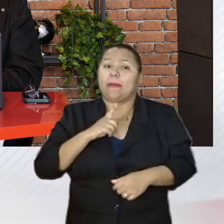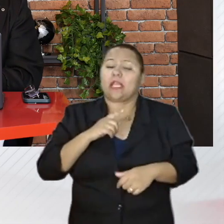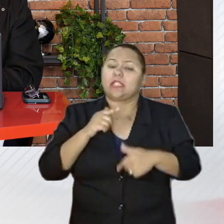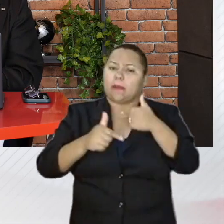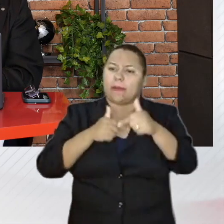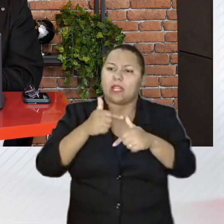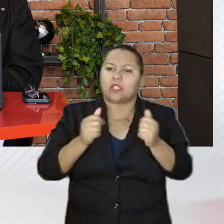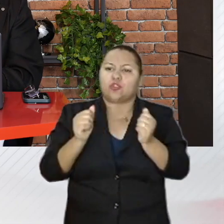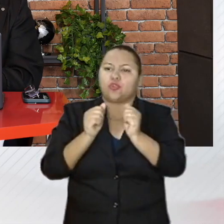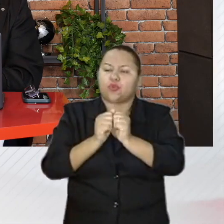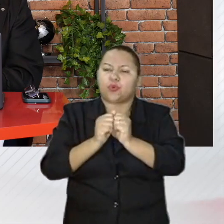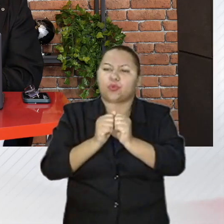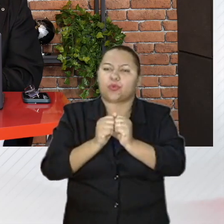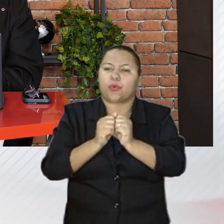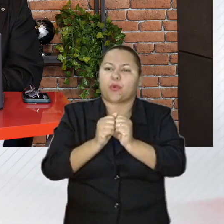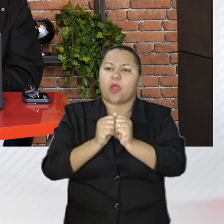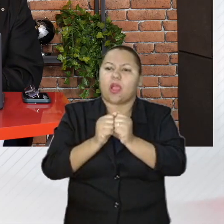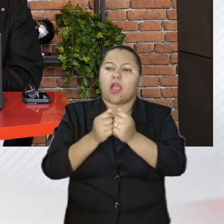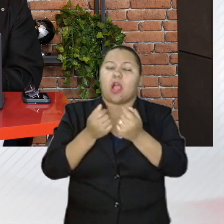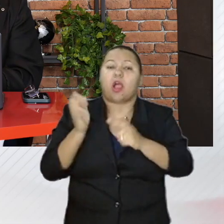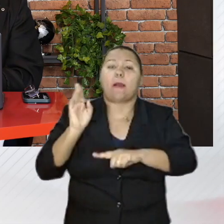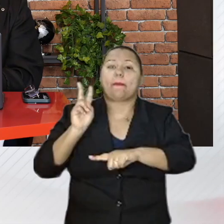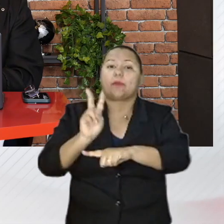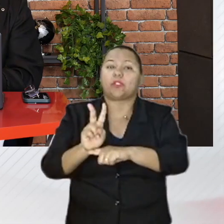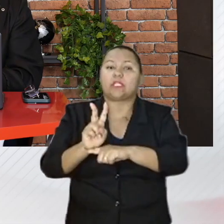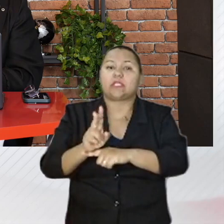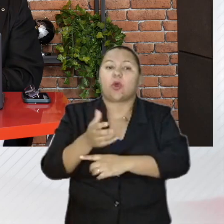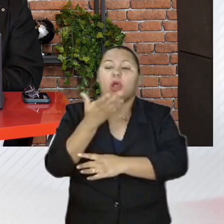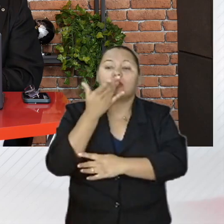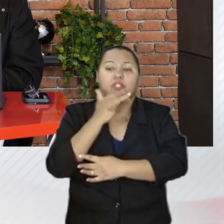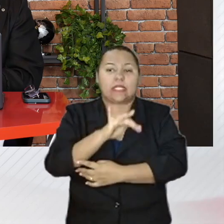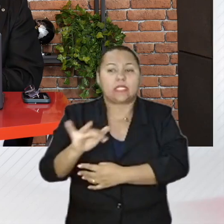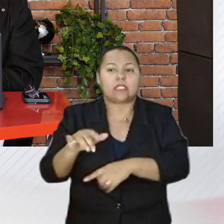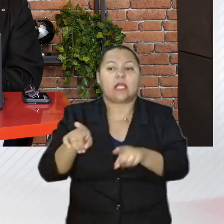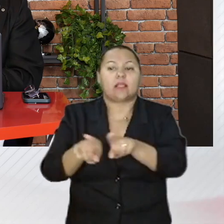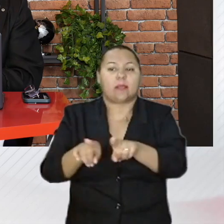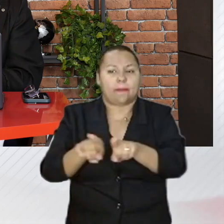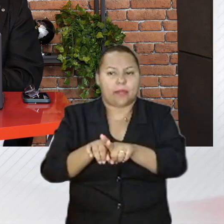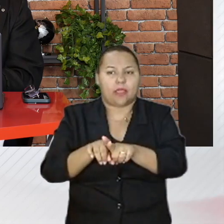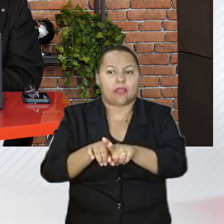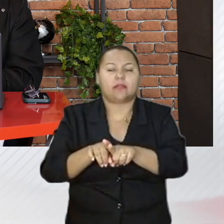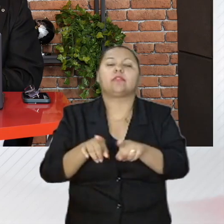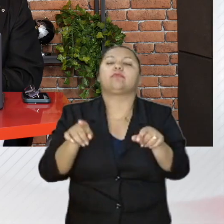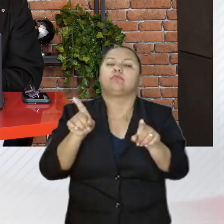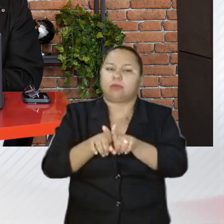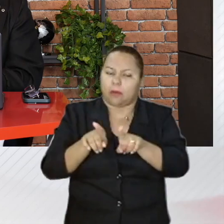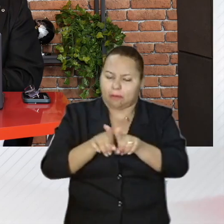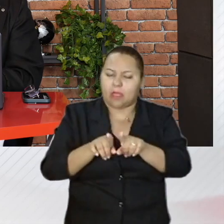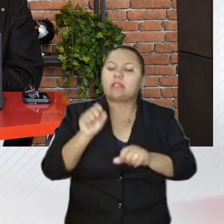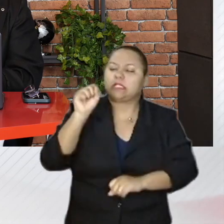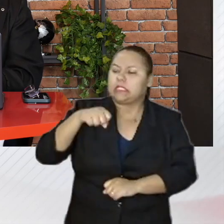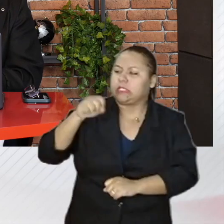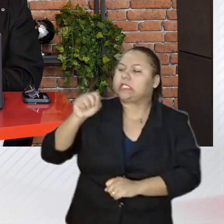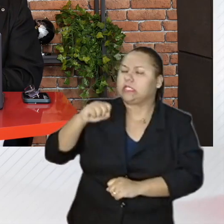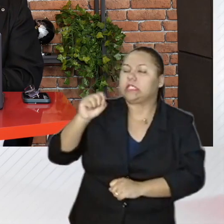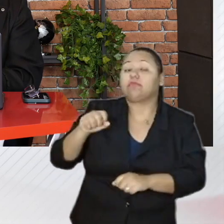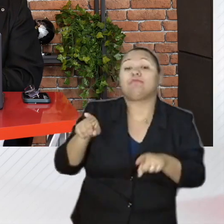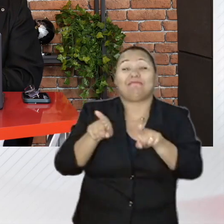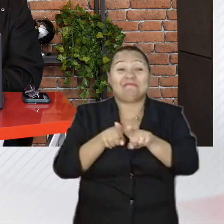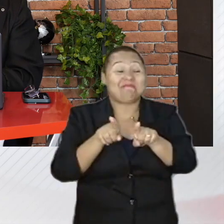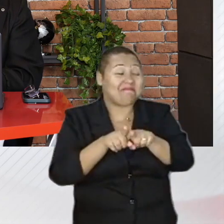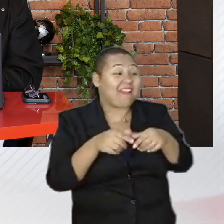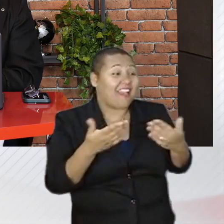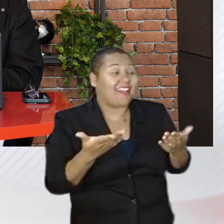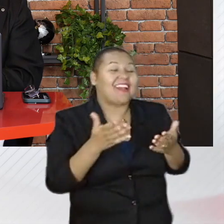está? Ou acabou... Tô na frente. Você está na frente da criança e adolescente também.